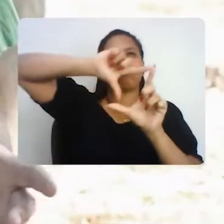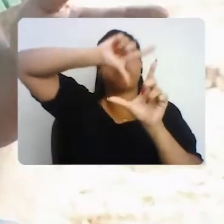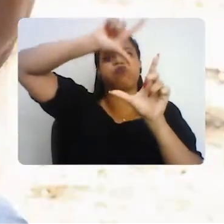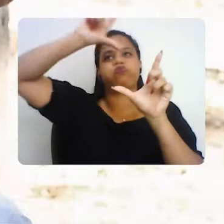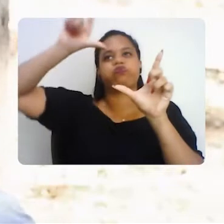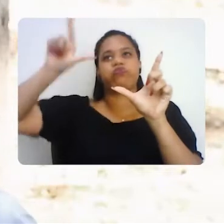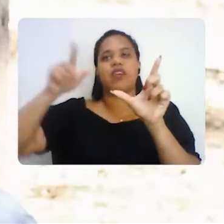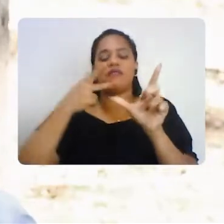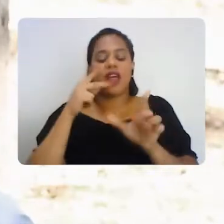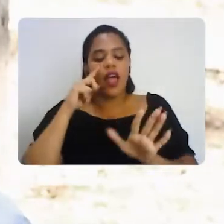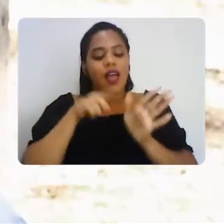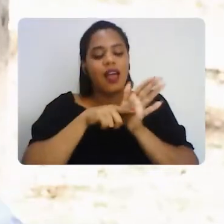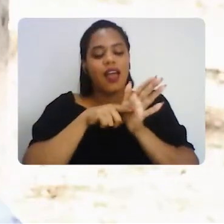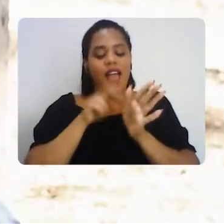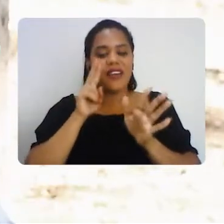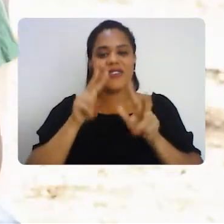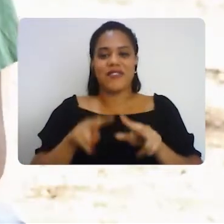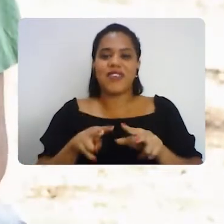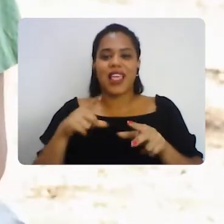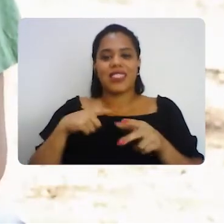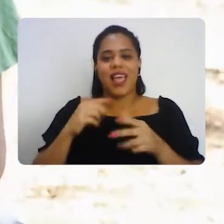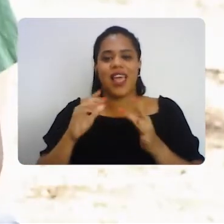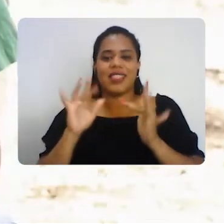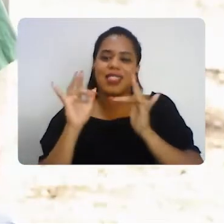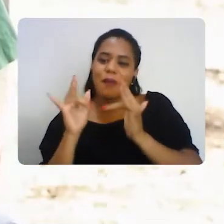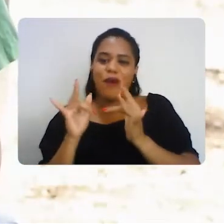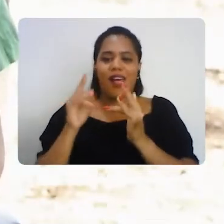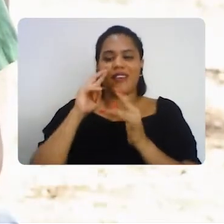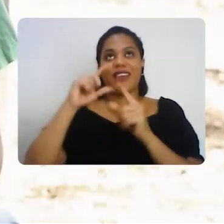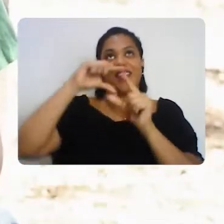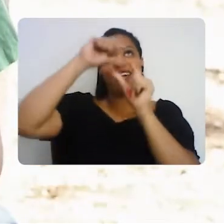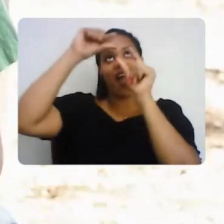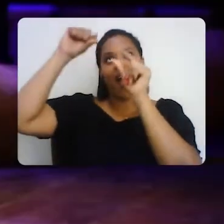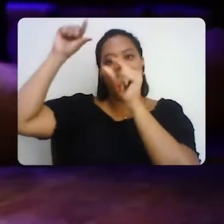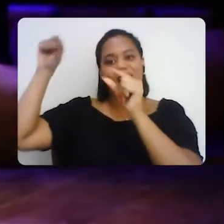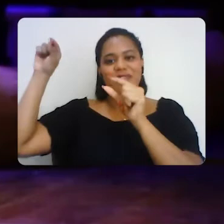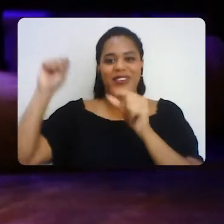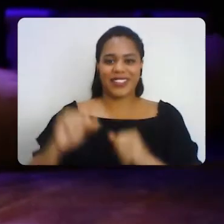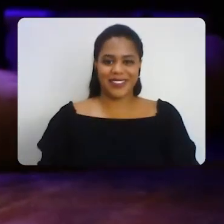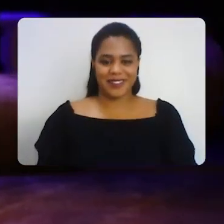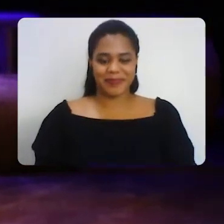tentando penetrar nessa intimidade deles através dos galhos e das folhas da árvore.